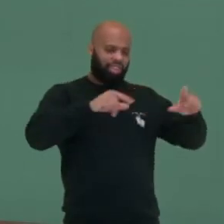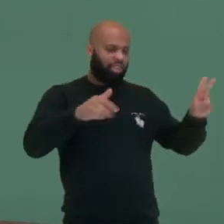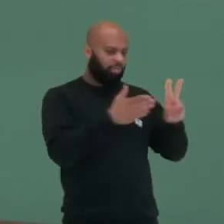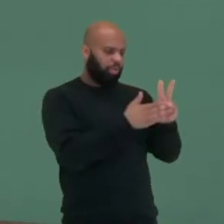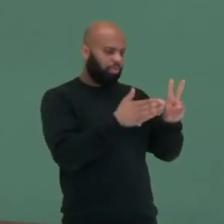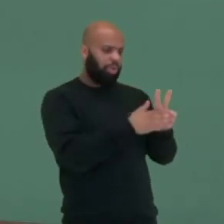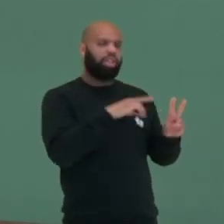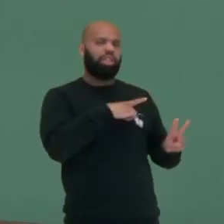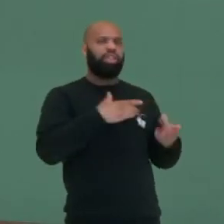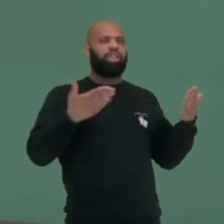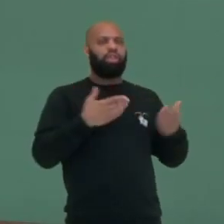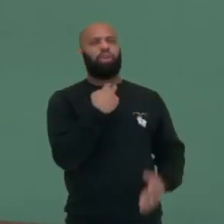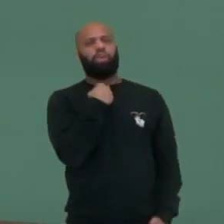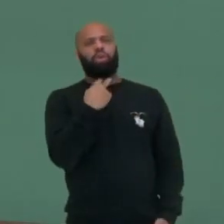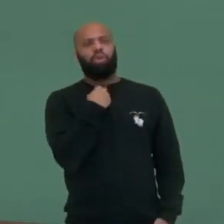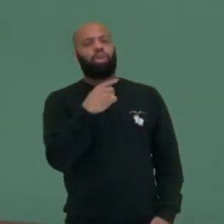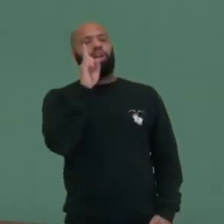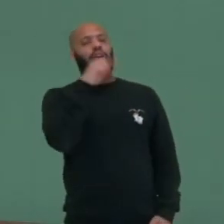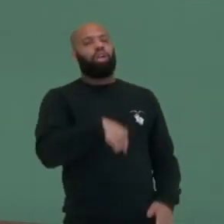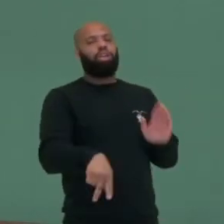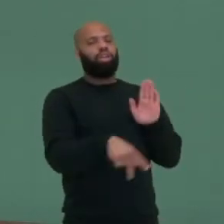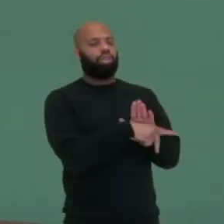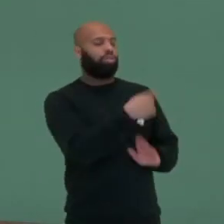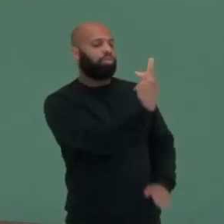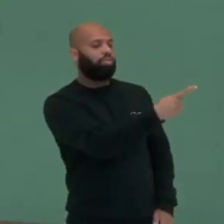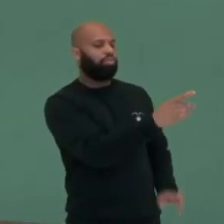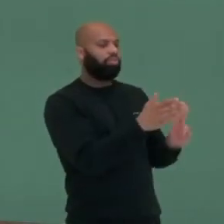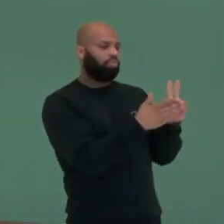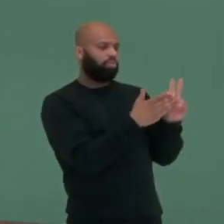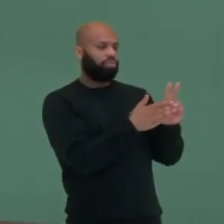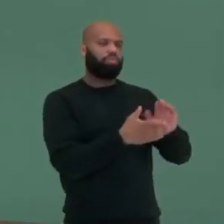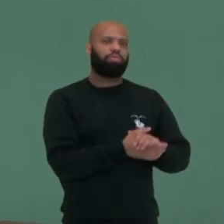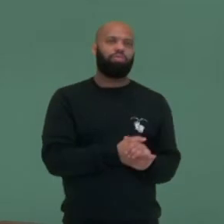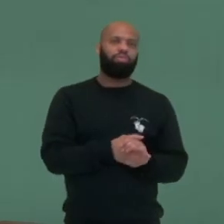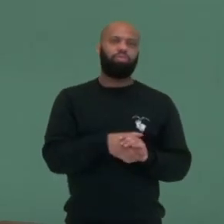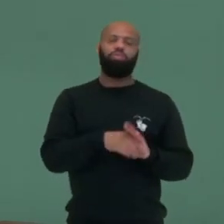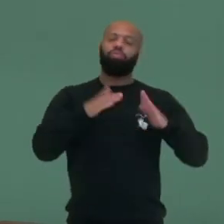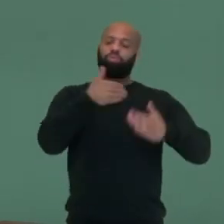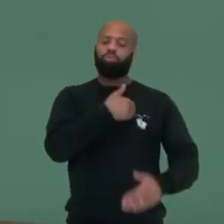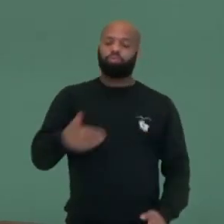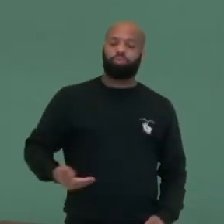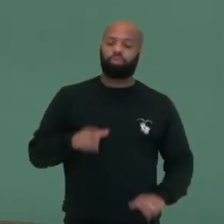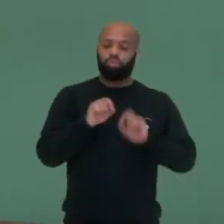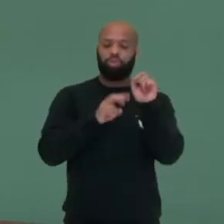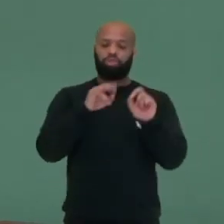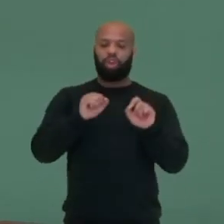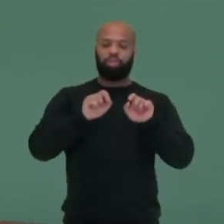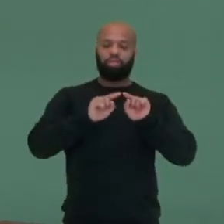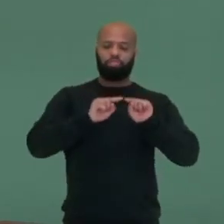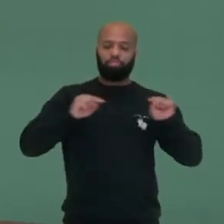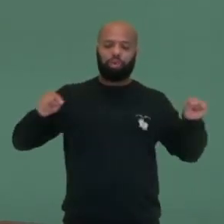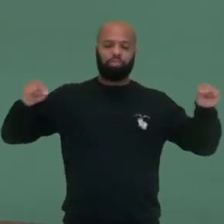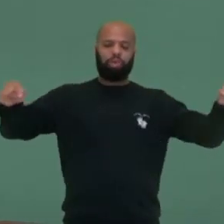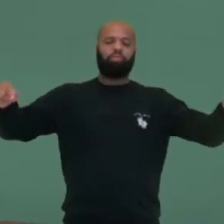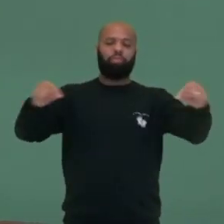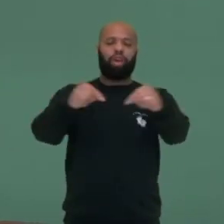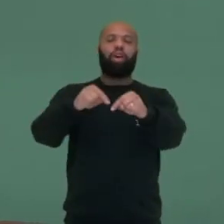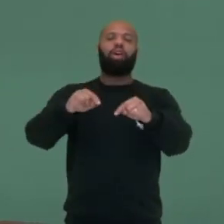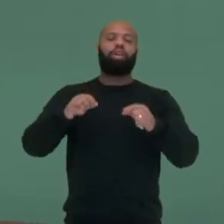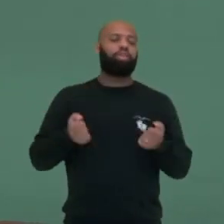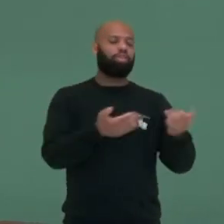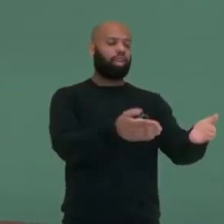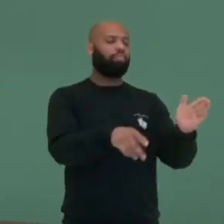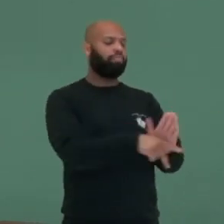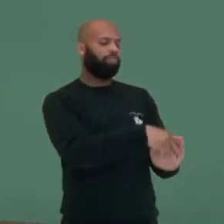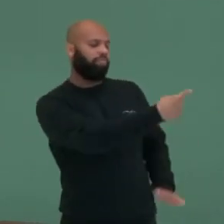ocupadas tradicionalmente pertenciam aos indígenas. Ao governo caberia demarcar essa terra e entregar a posse